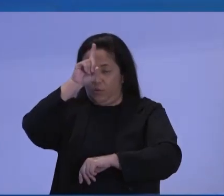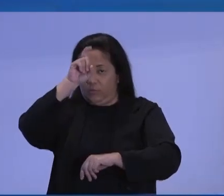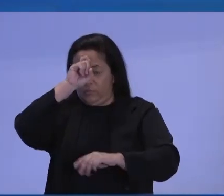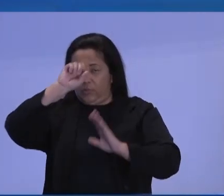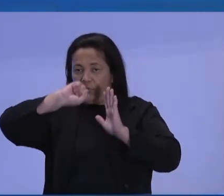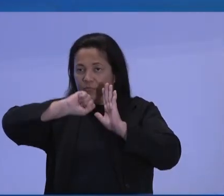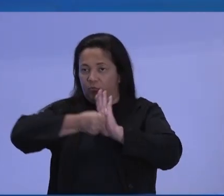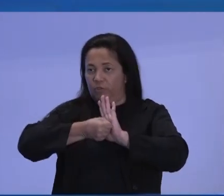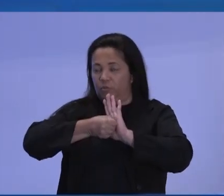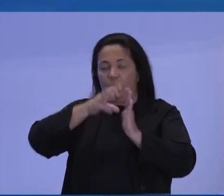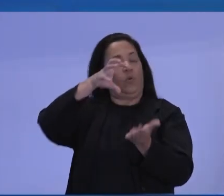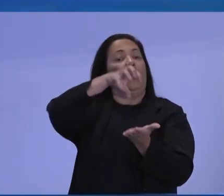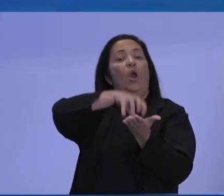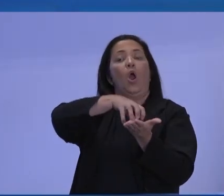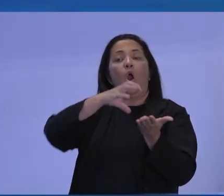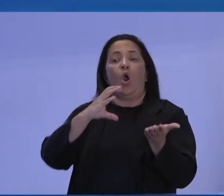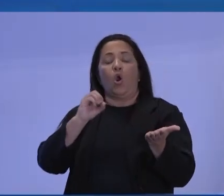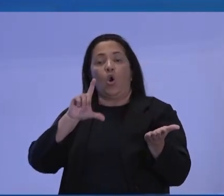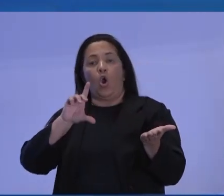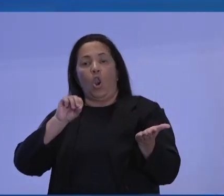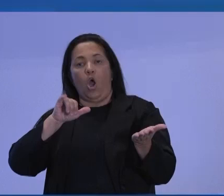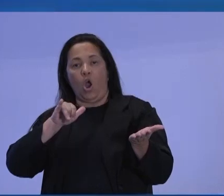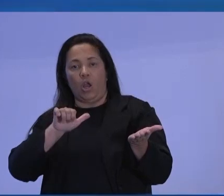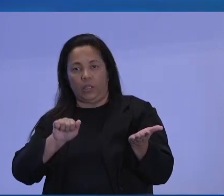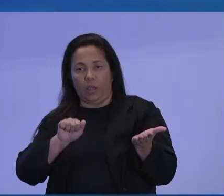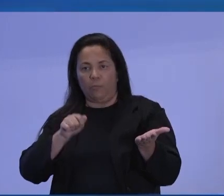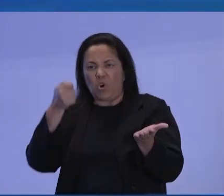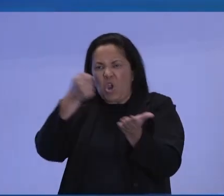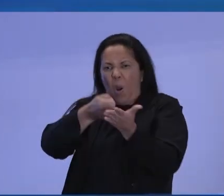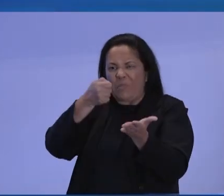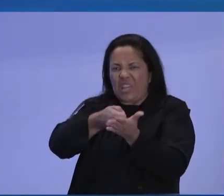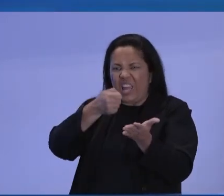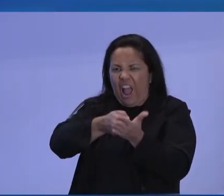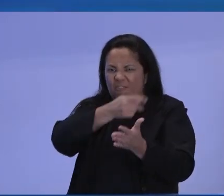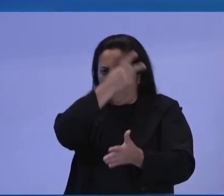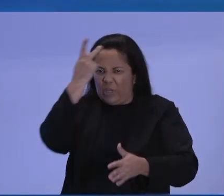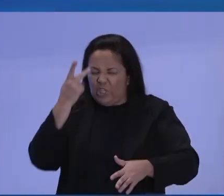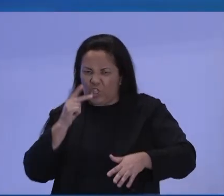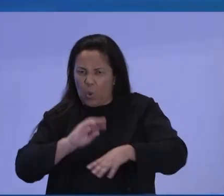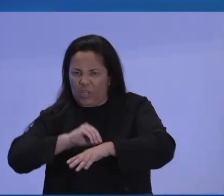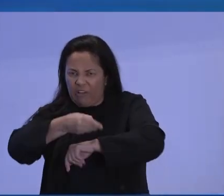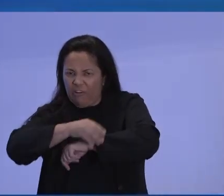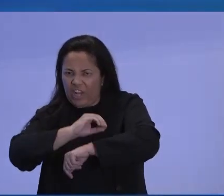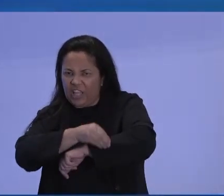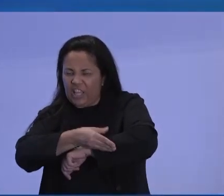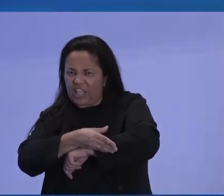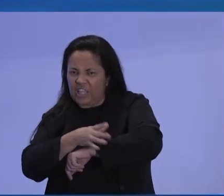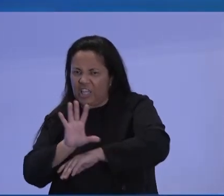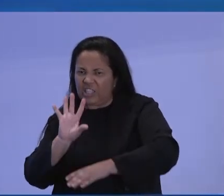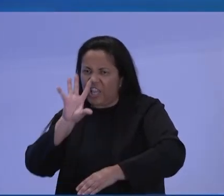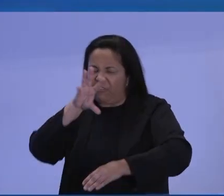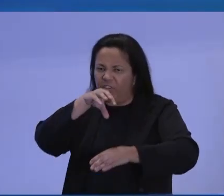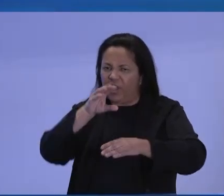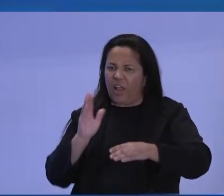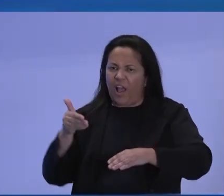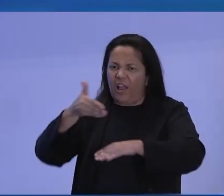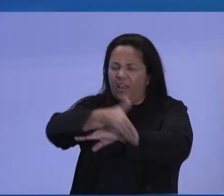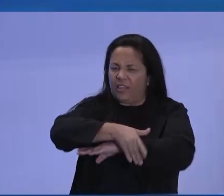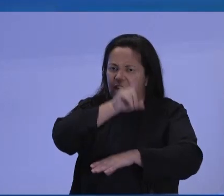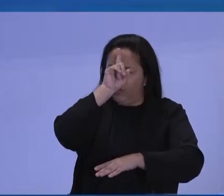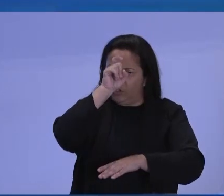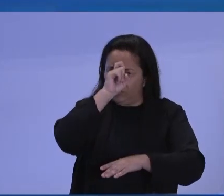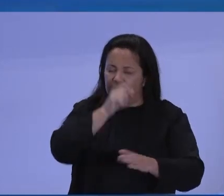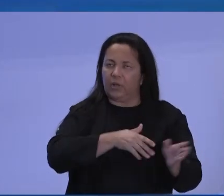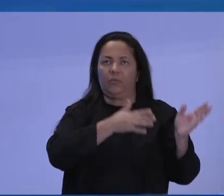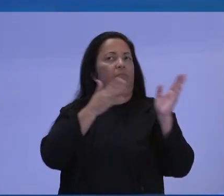que pressupunham a internação compulsória daqueles acometidos pela doença. E em 1995, como uma